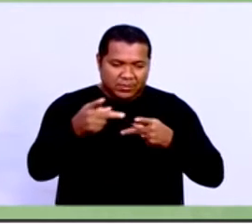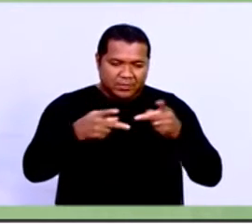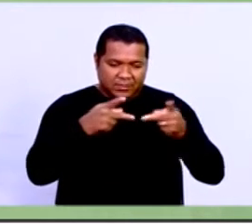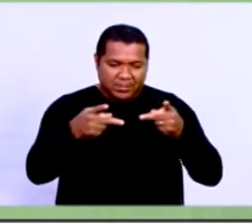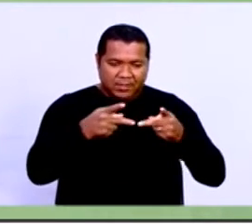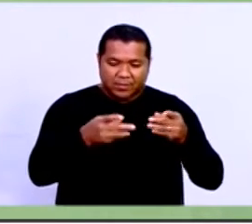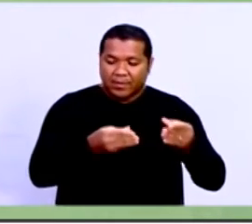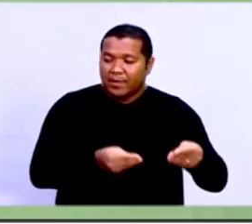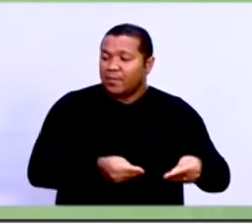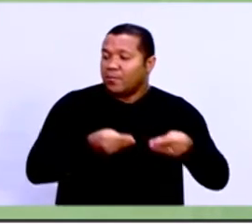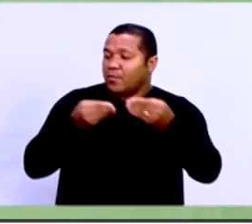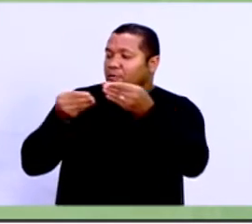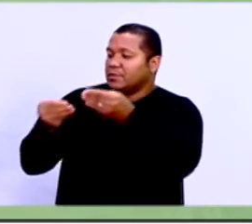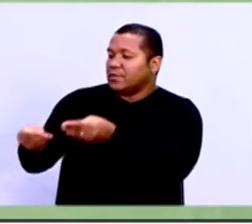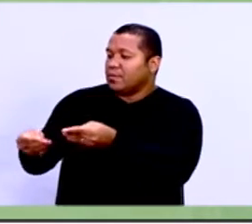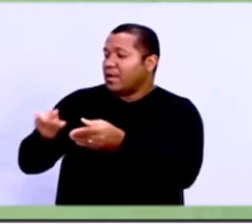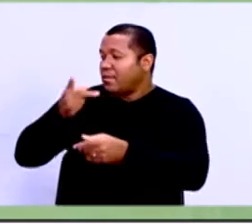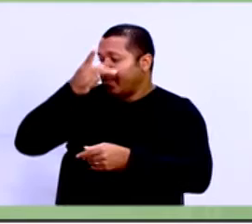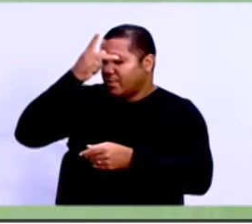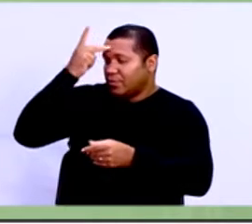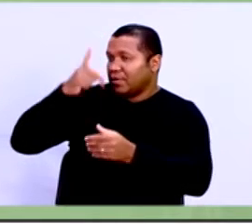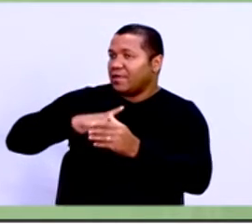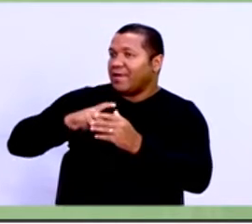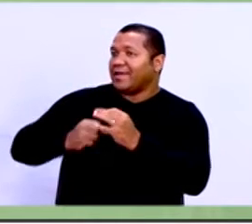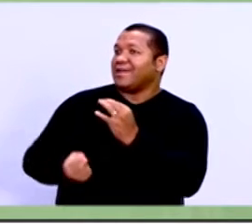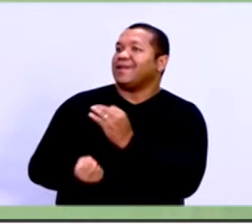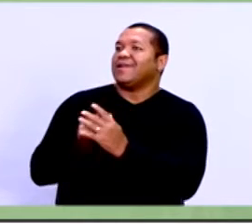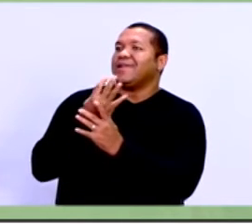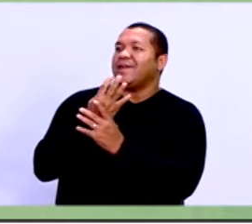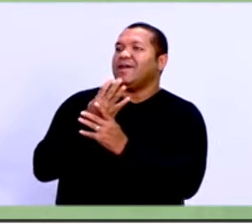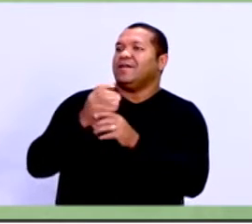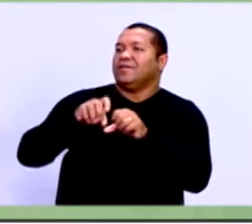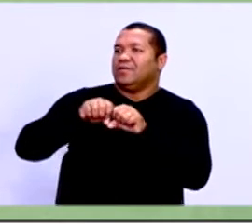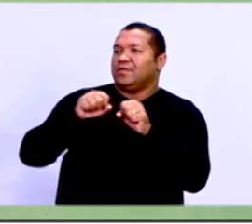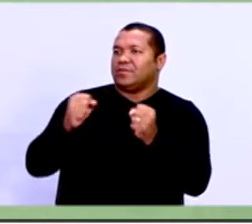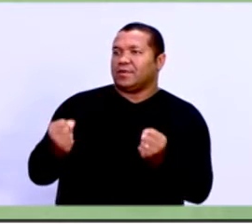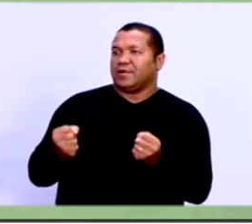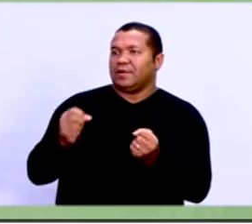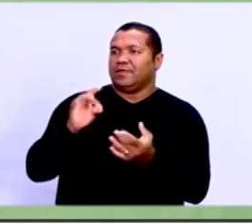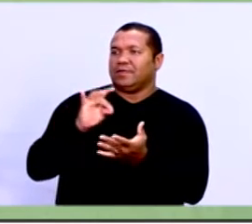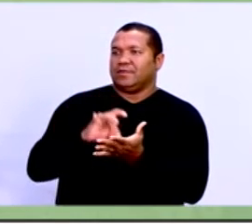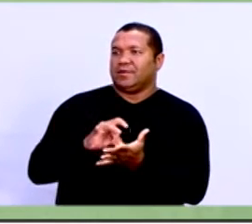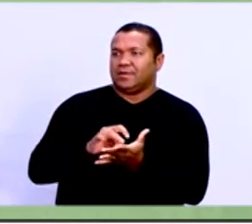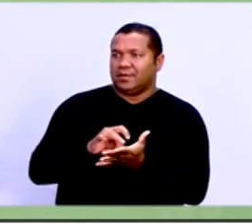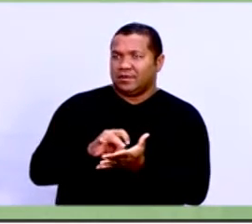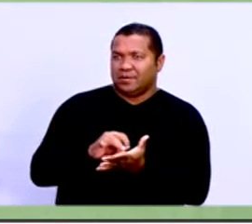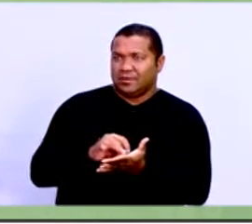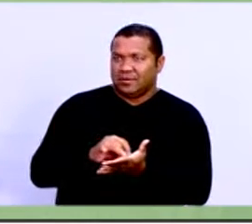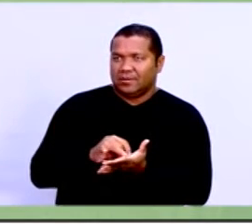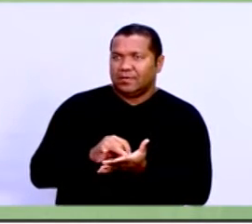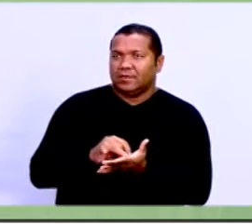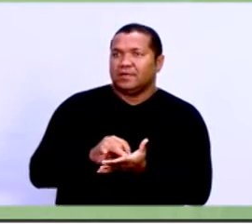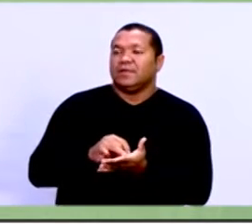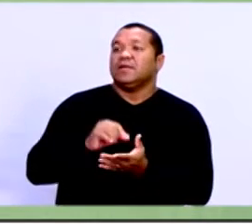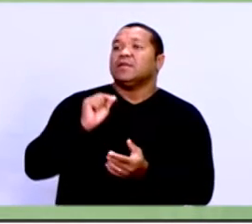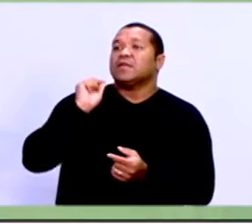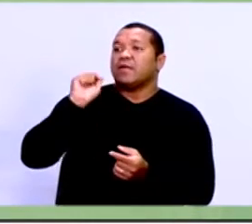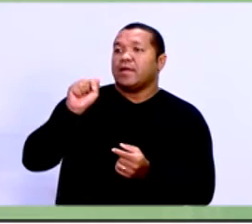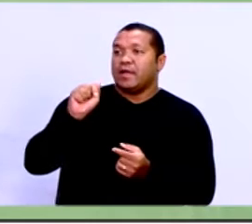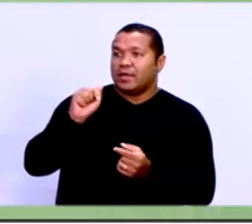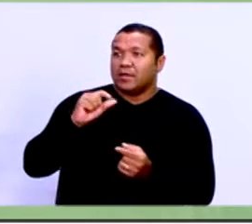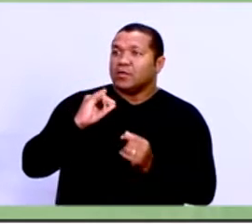decodificação nada mais é que a parte do desenvolvimento é aí que o seu programa do seu programador o